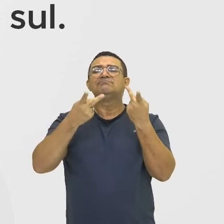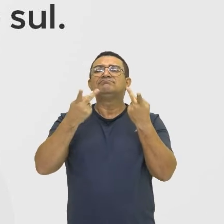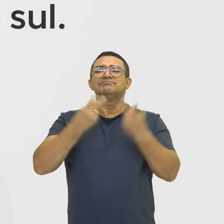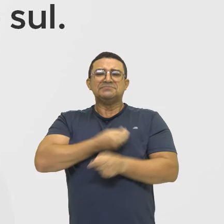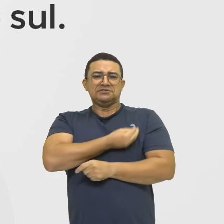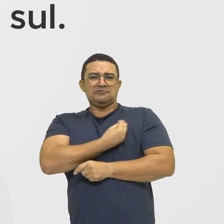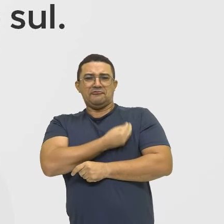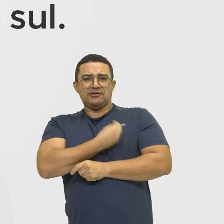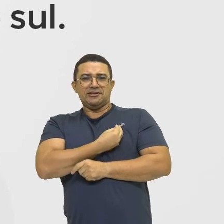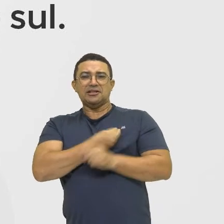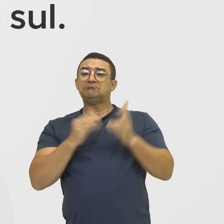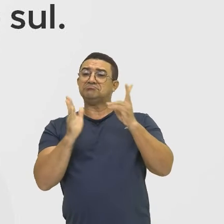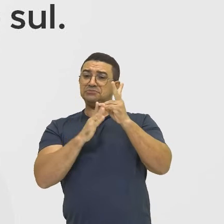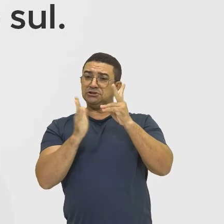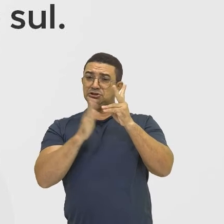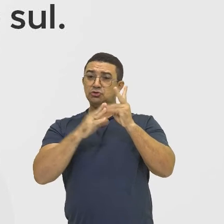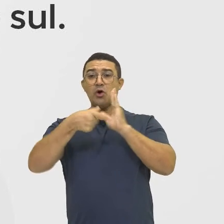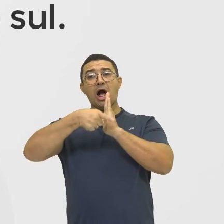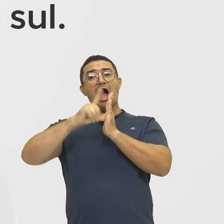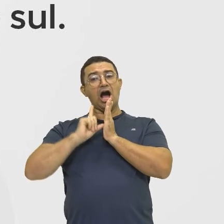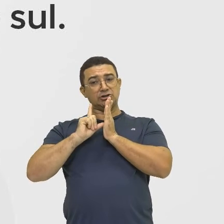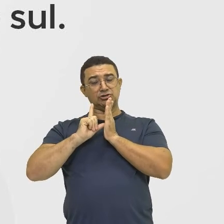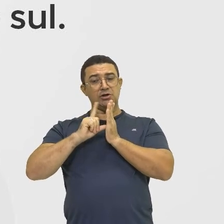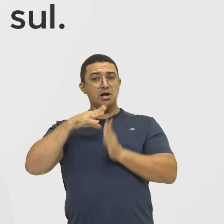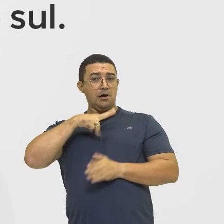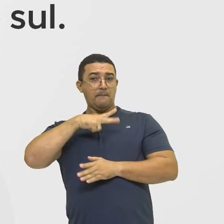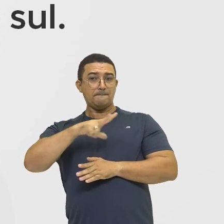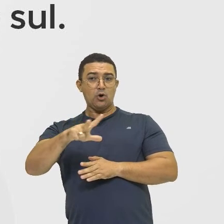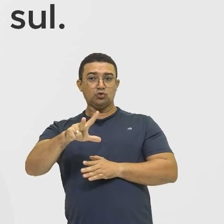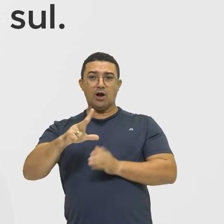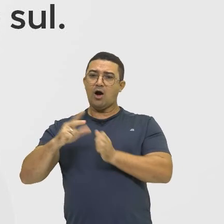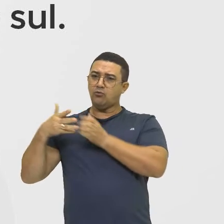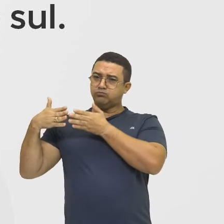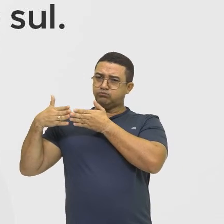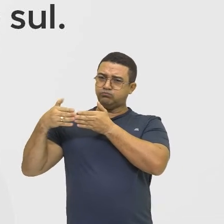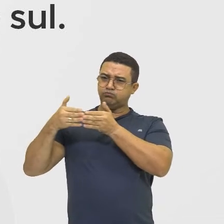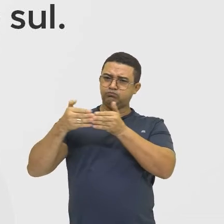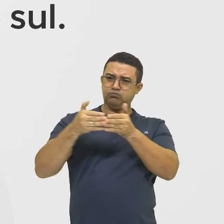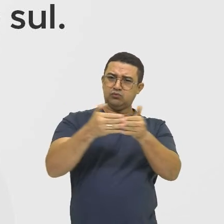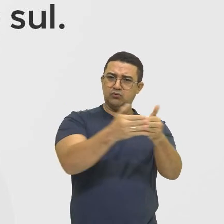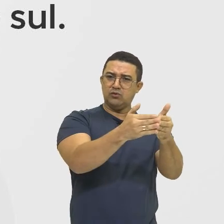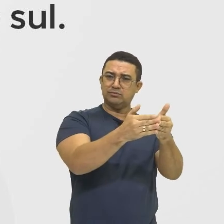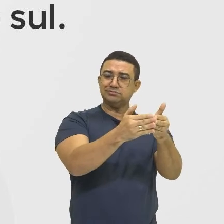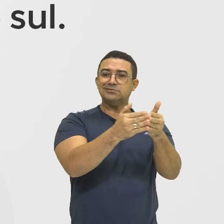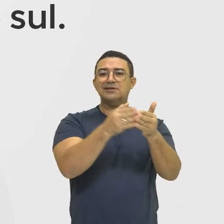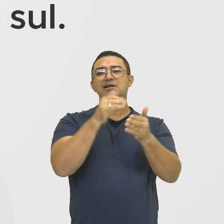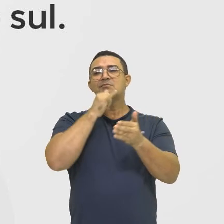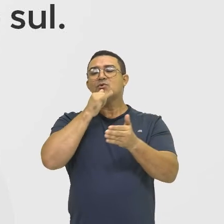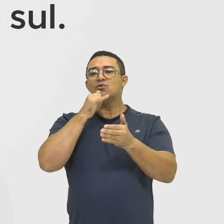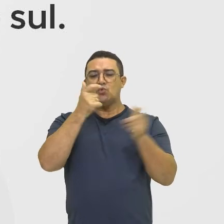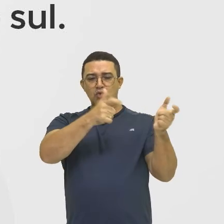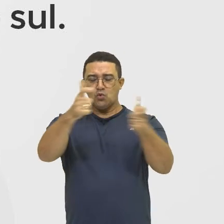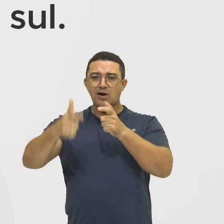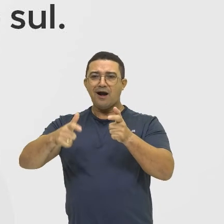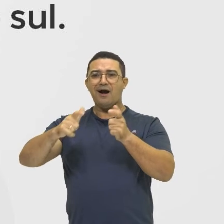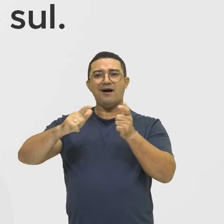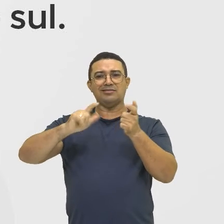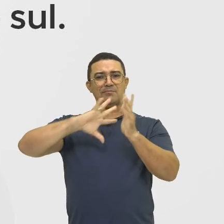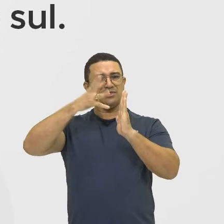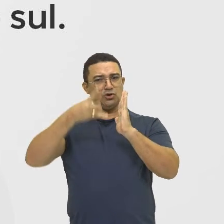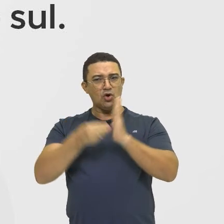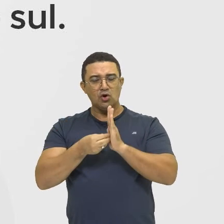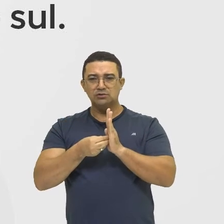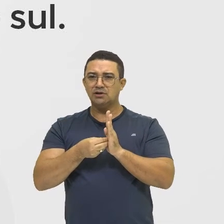colonização portuguesa. É narrar o processo de ocupação das terras amazônicas, do litoral das